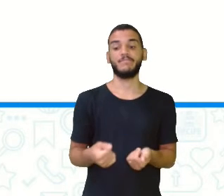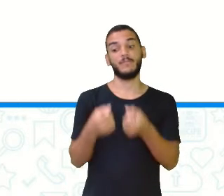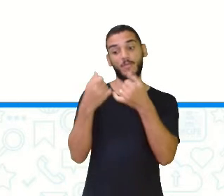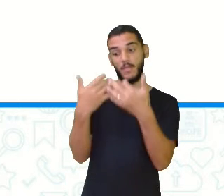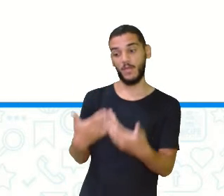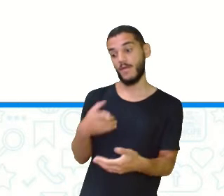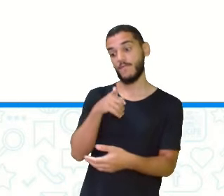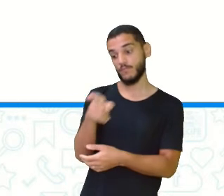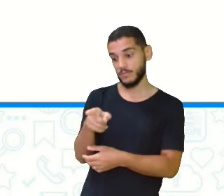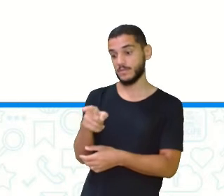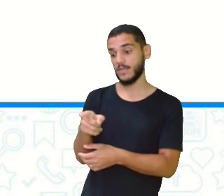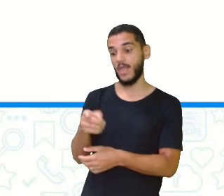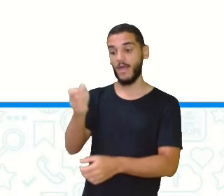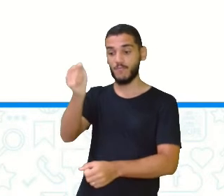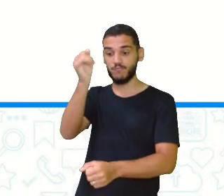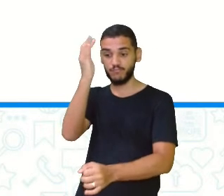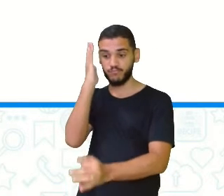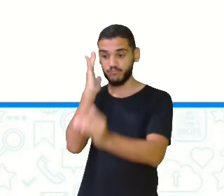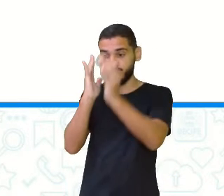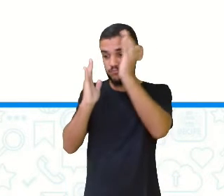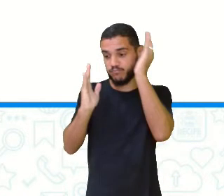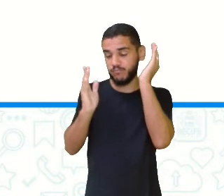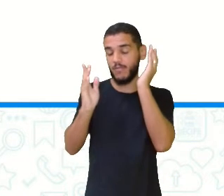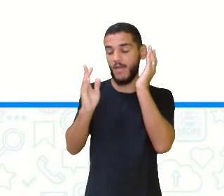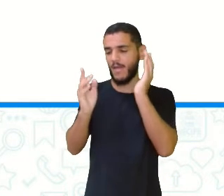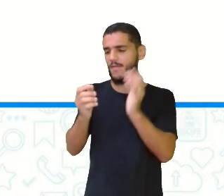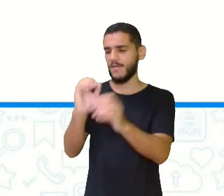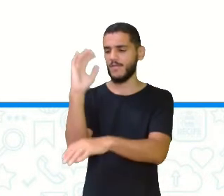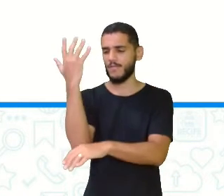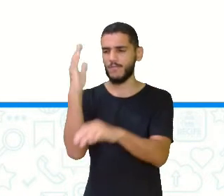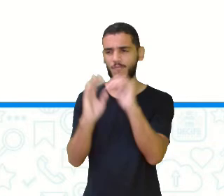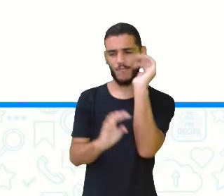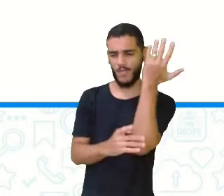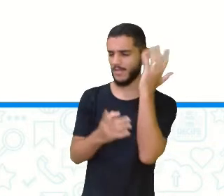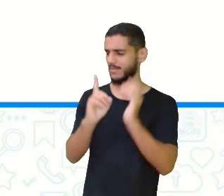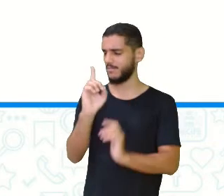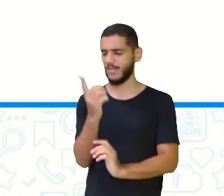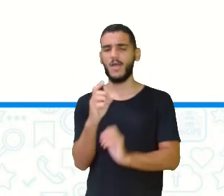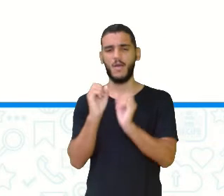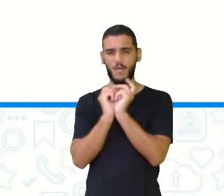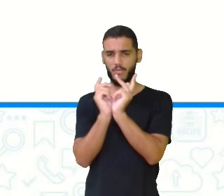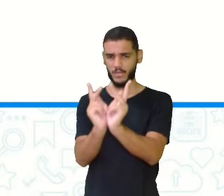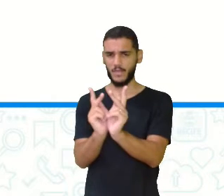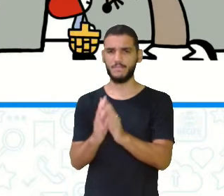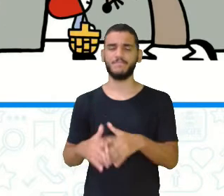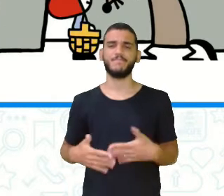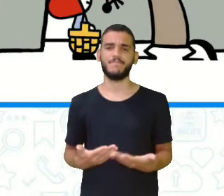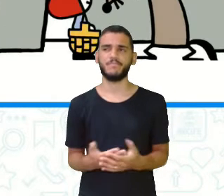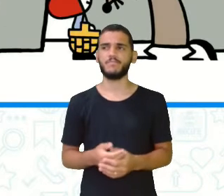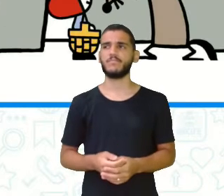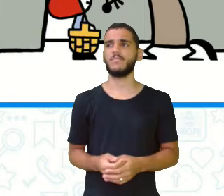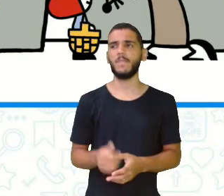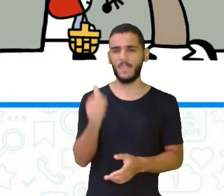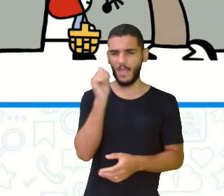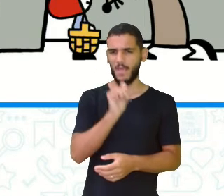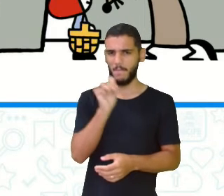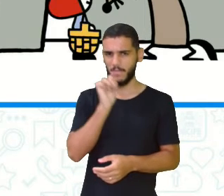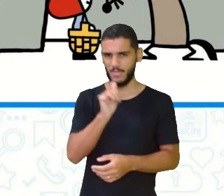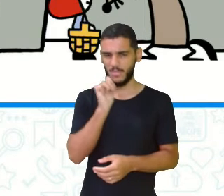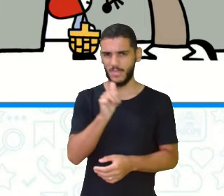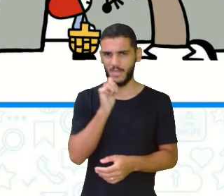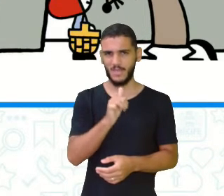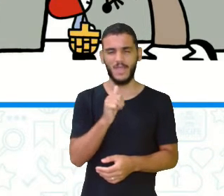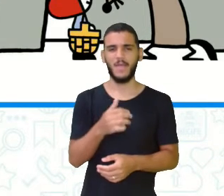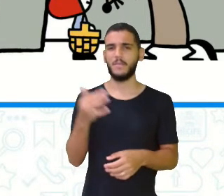recomendou. Chapeuzinho Vermelho não ligou para as palavras da mamãe e foi pelo caminho da floresta.